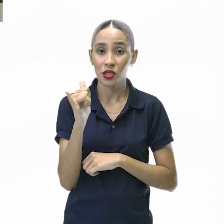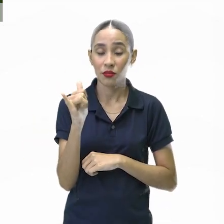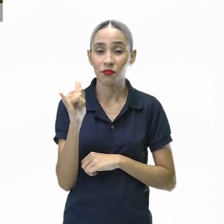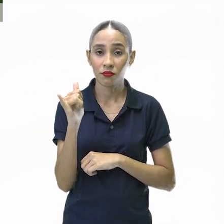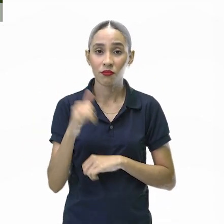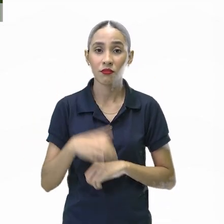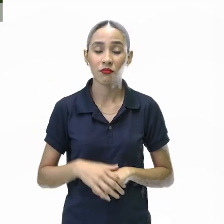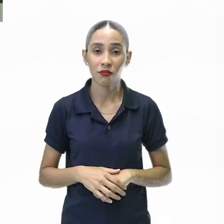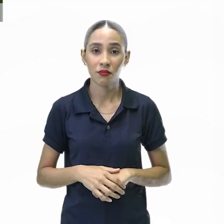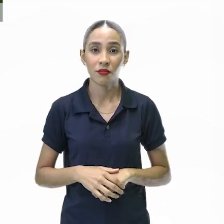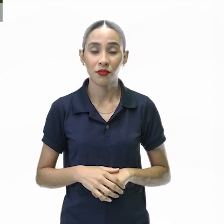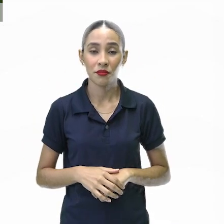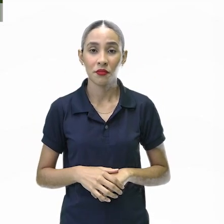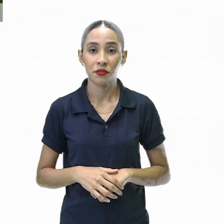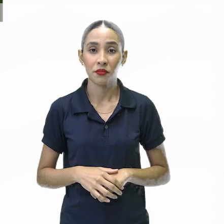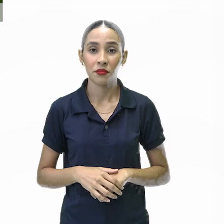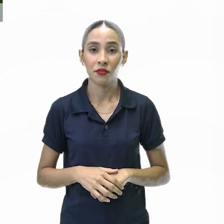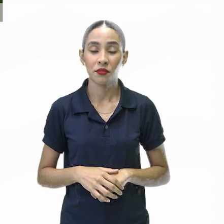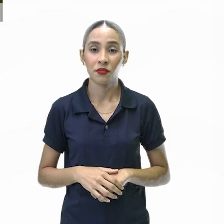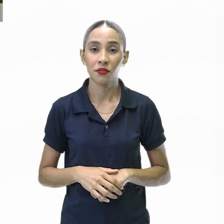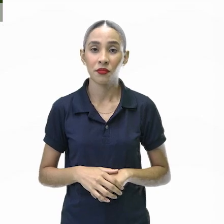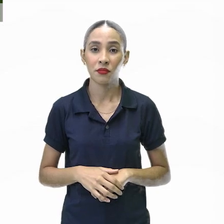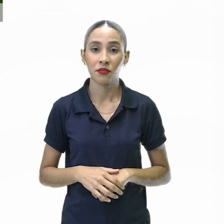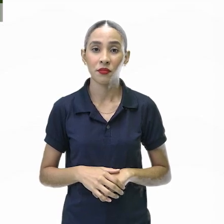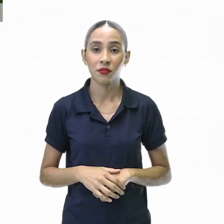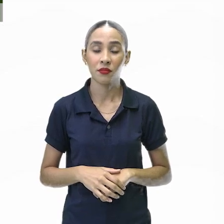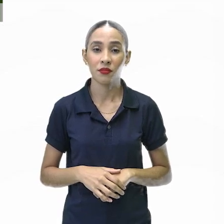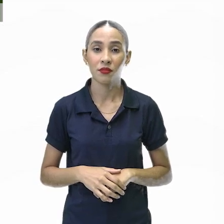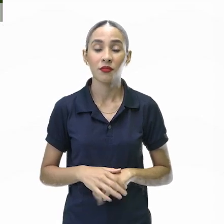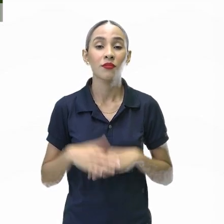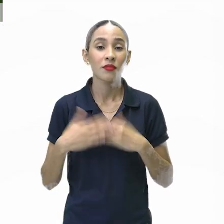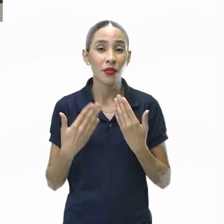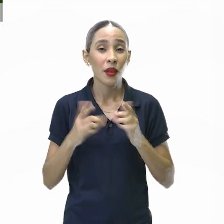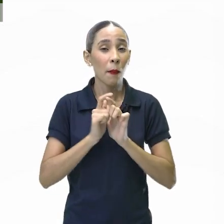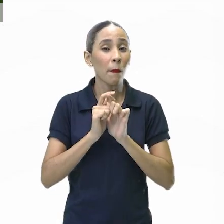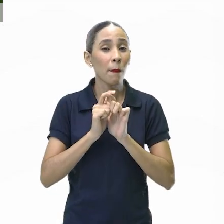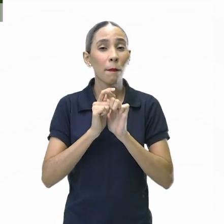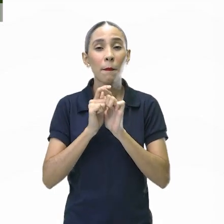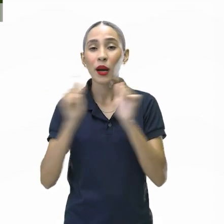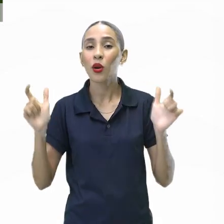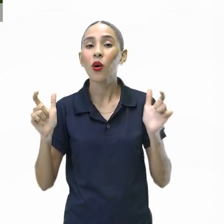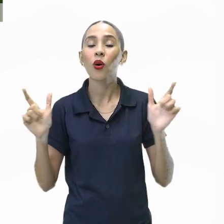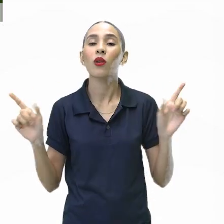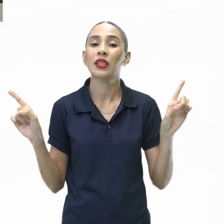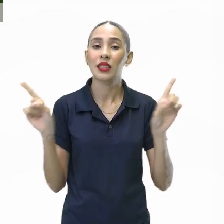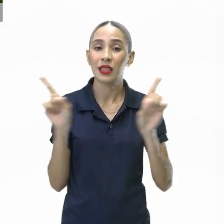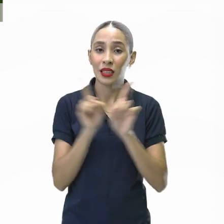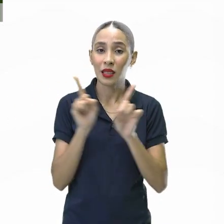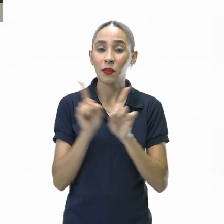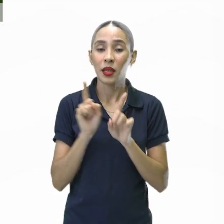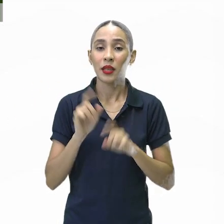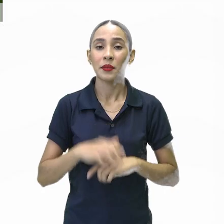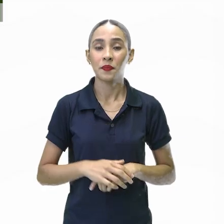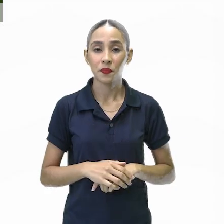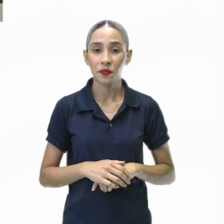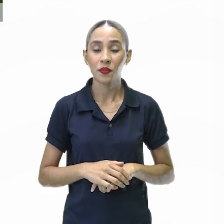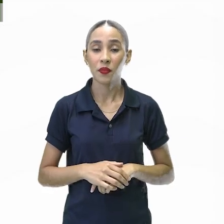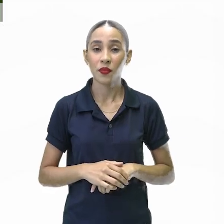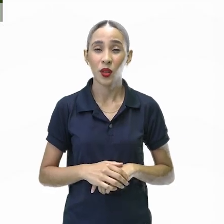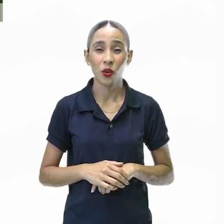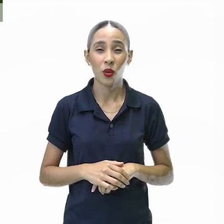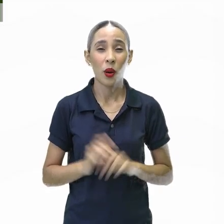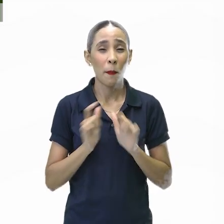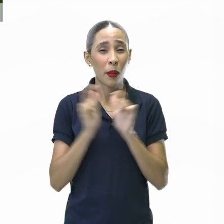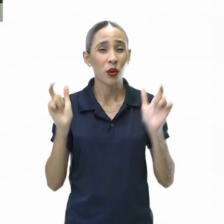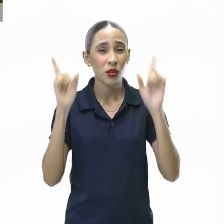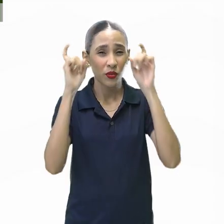eletricidade, tá certo? Que é uma das maiores uma das maiores dificuldades que